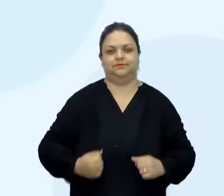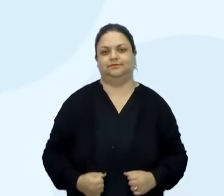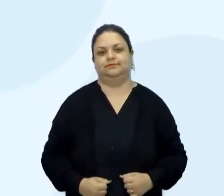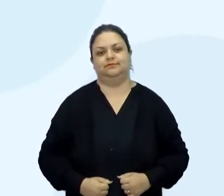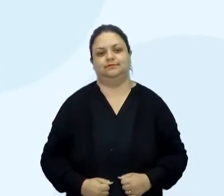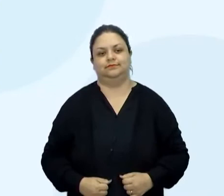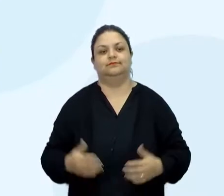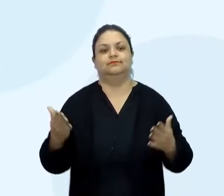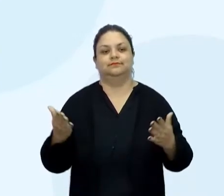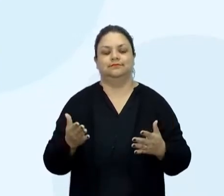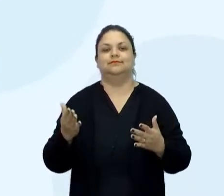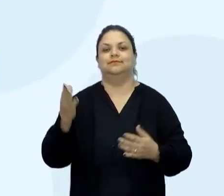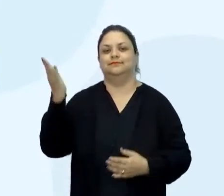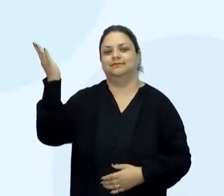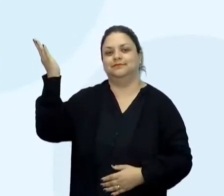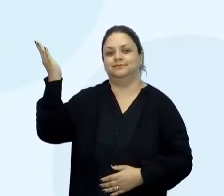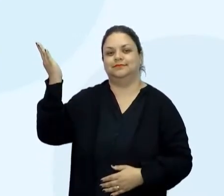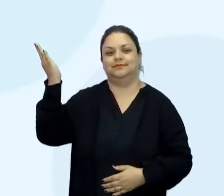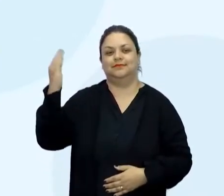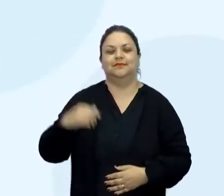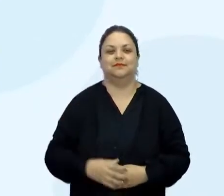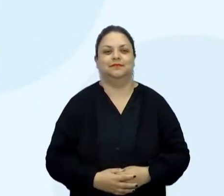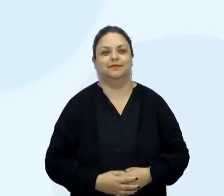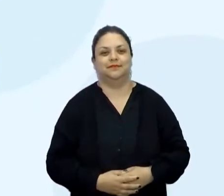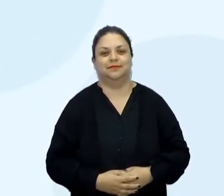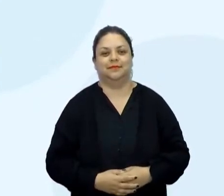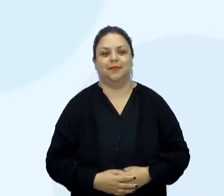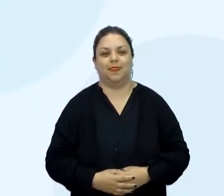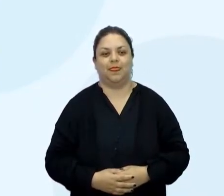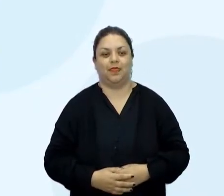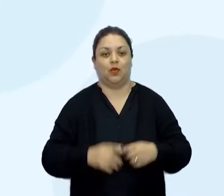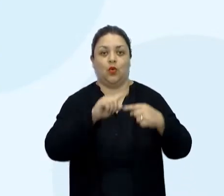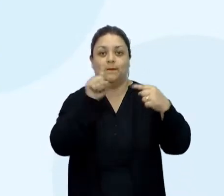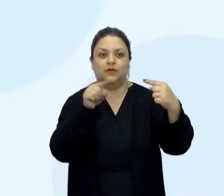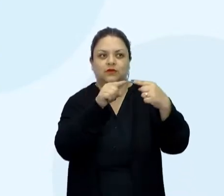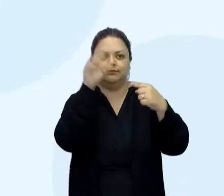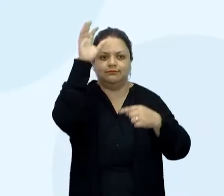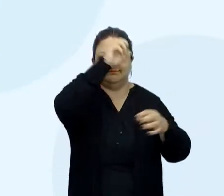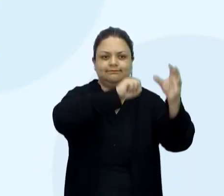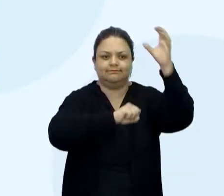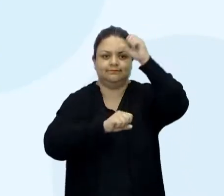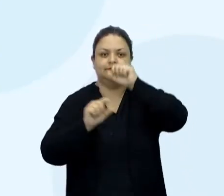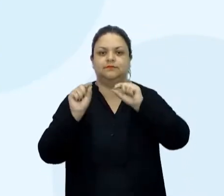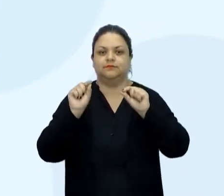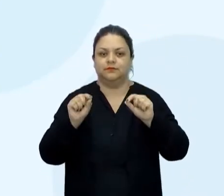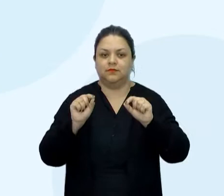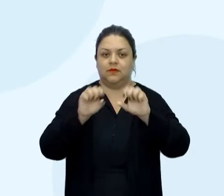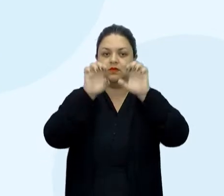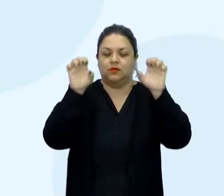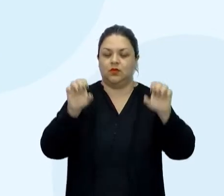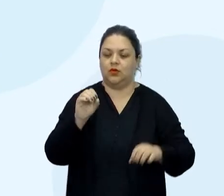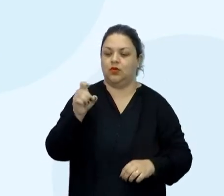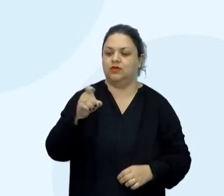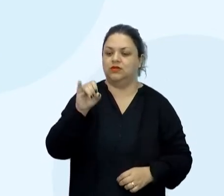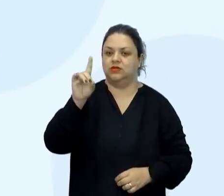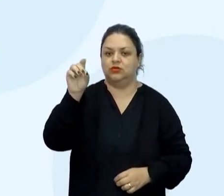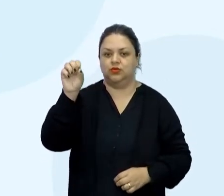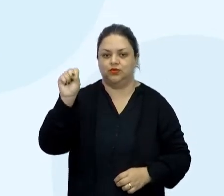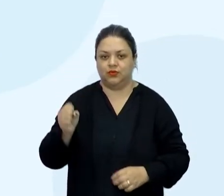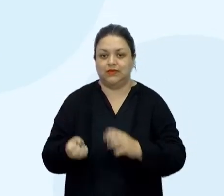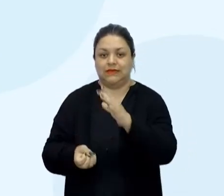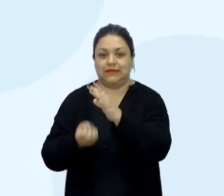objeto de conhecimento, que a gente vai falar um pouquinho das propriedades e estruturas dos óxidos e sais para a produção de